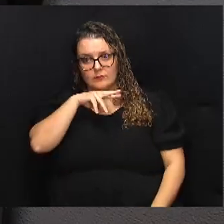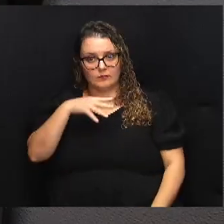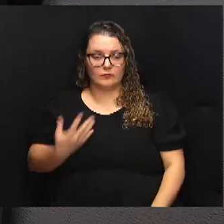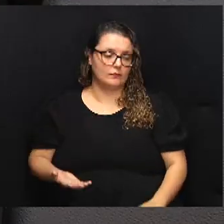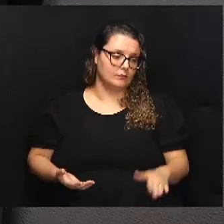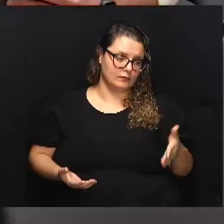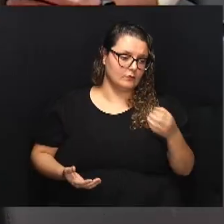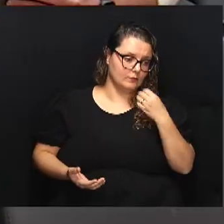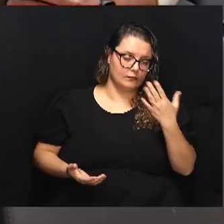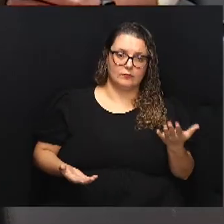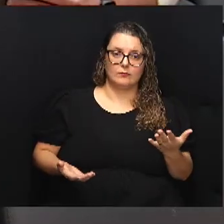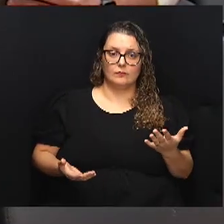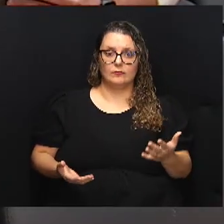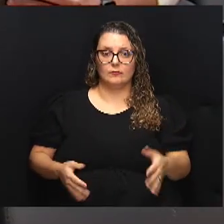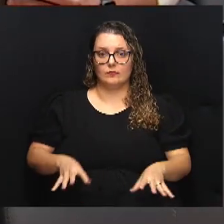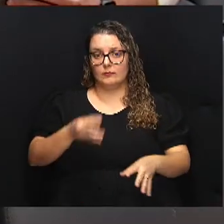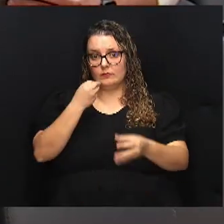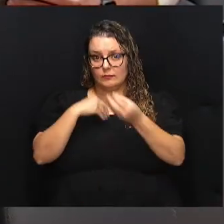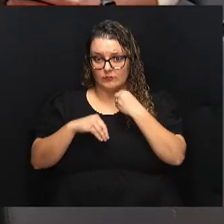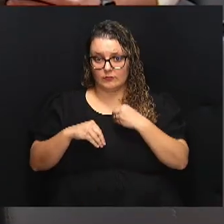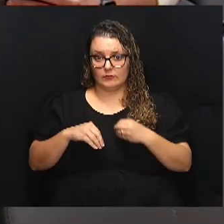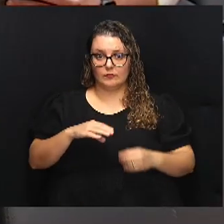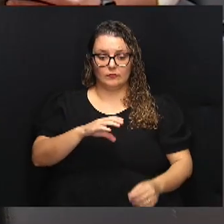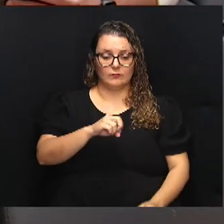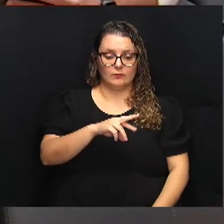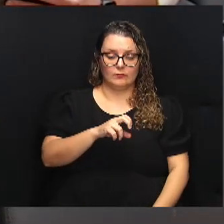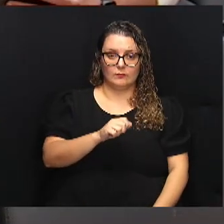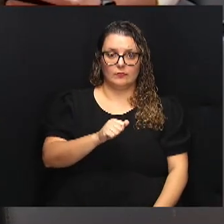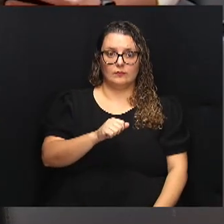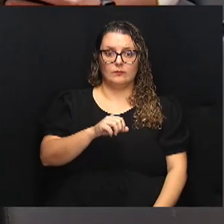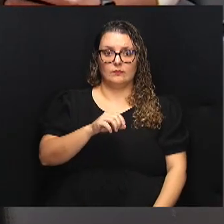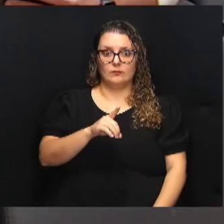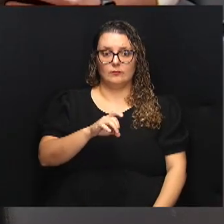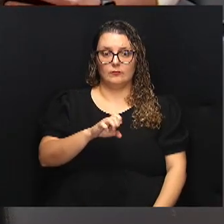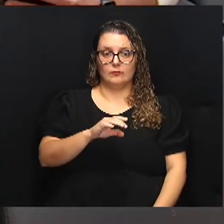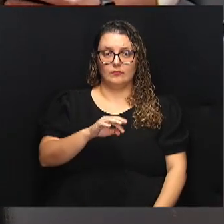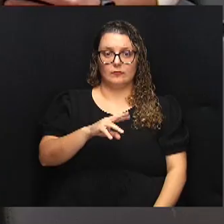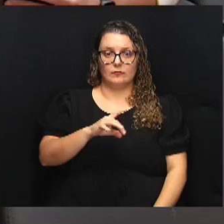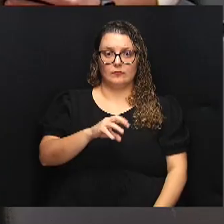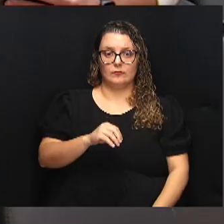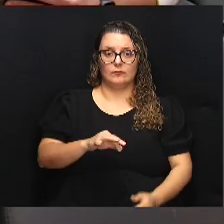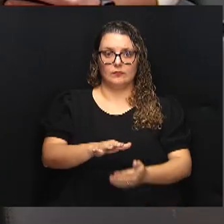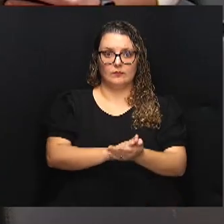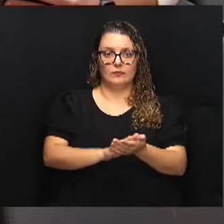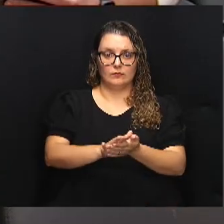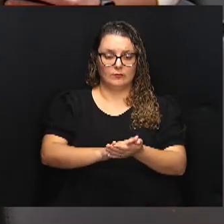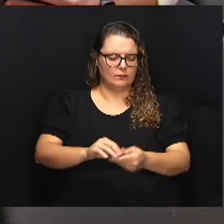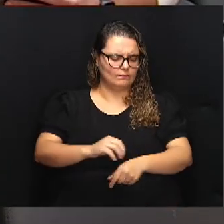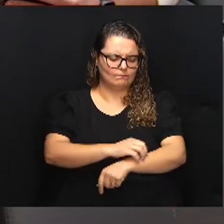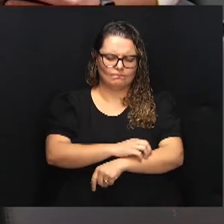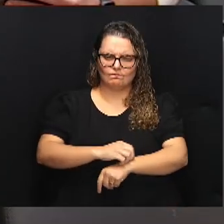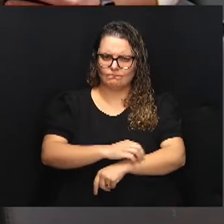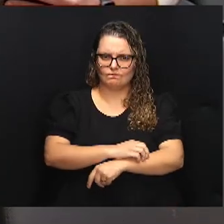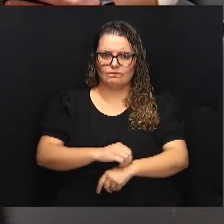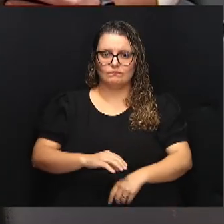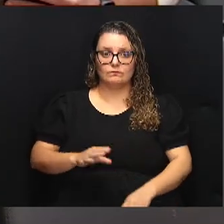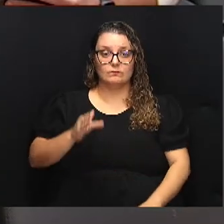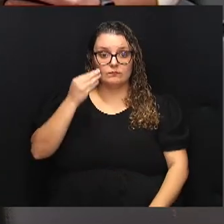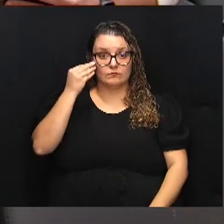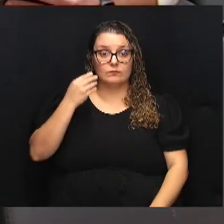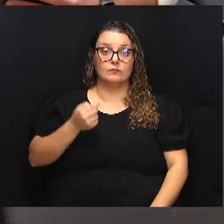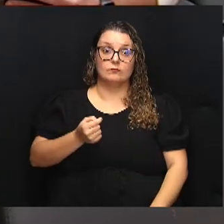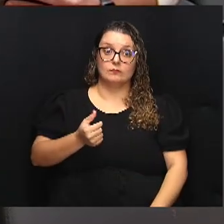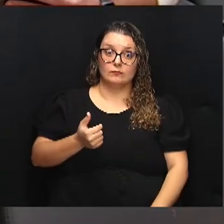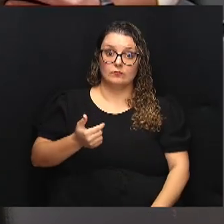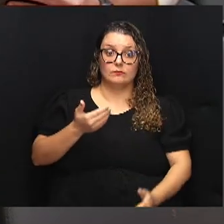não, e acaba aquela planta coroa de Cristo, né? Aquilo lá que sai, se cair na sua mão, que vai dar uma alergia. Já caiu no meu olho uma vez, quase